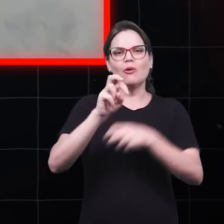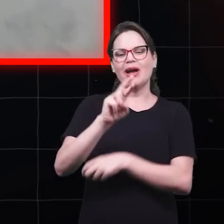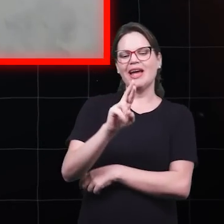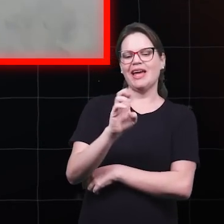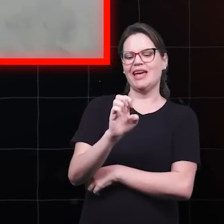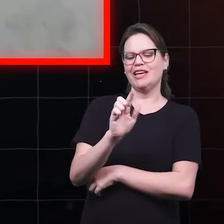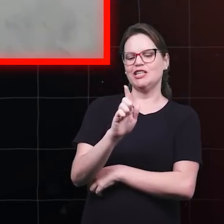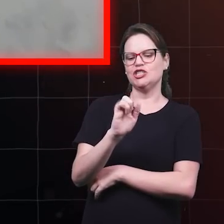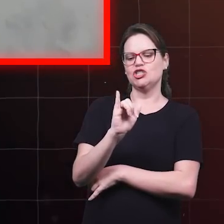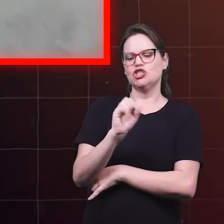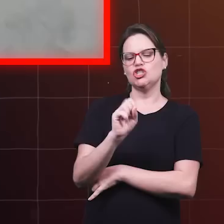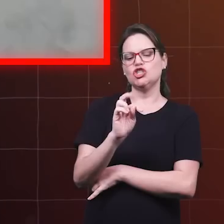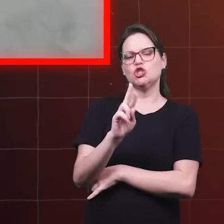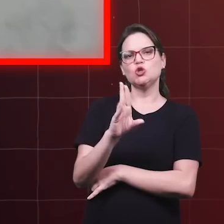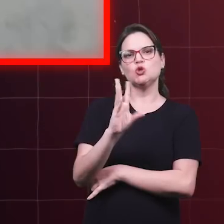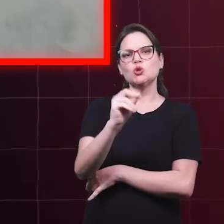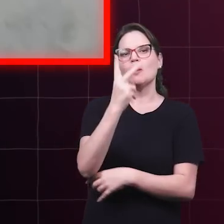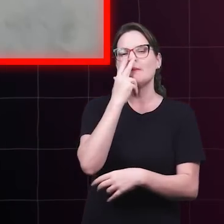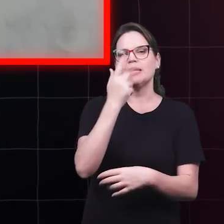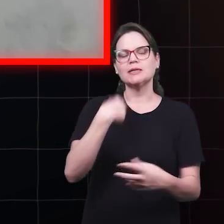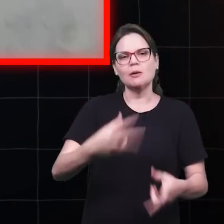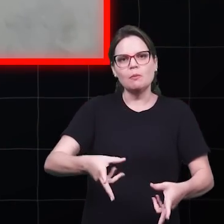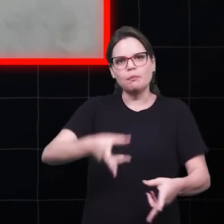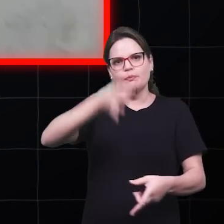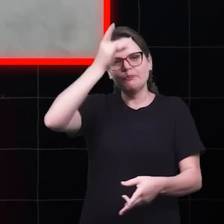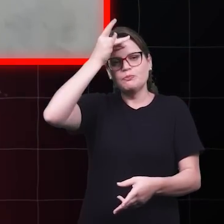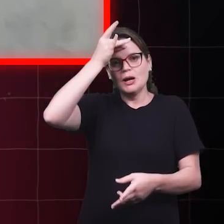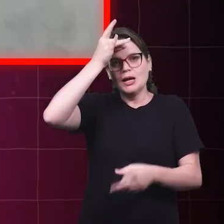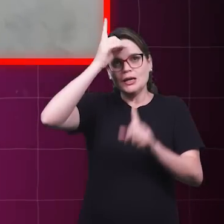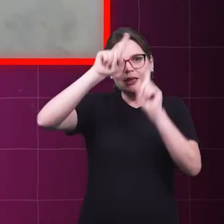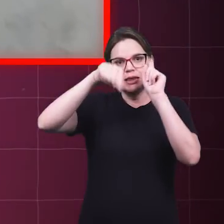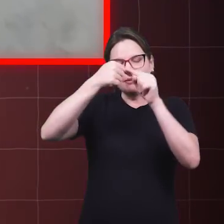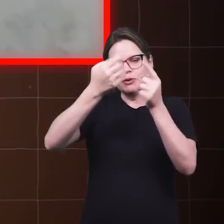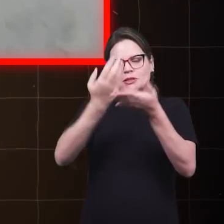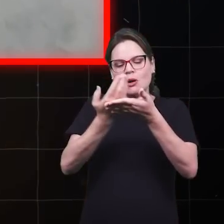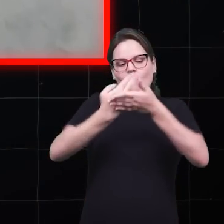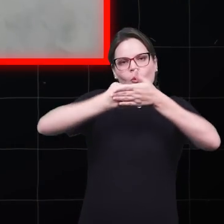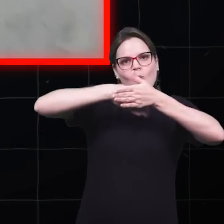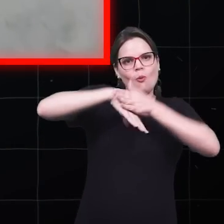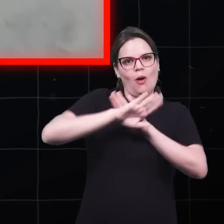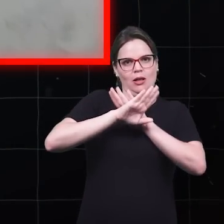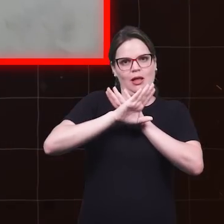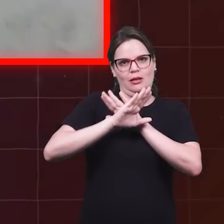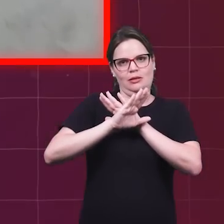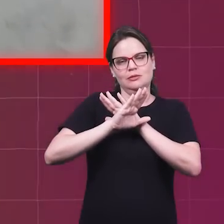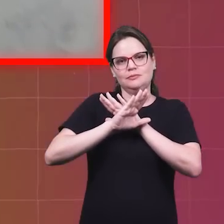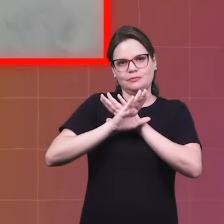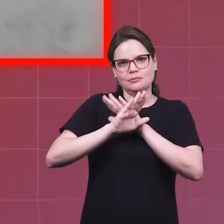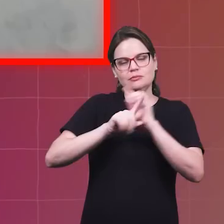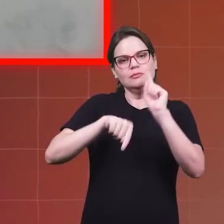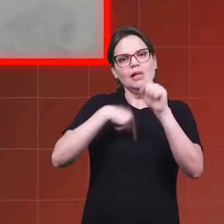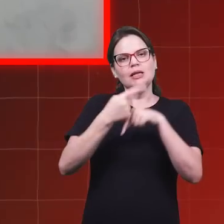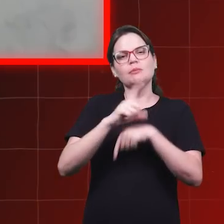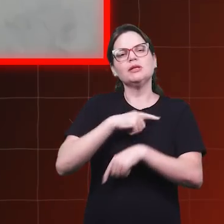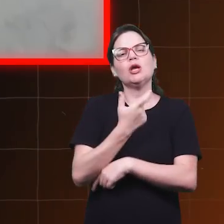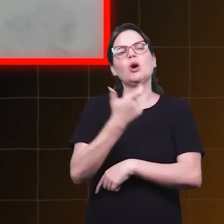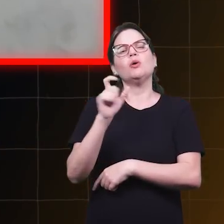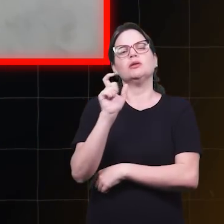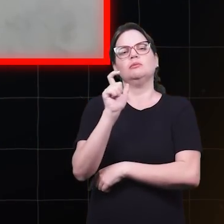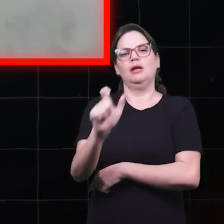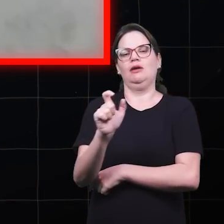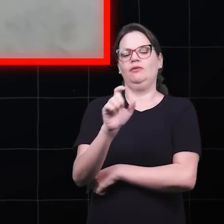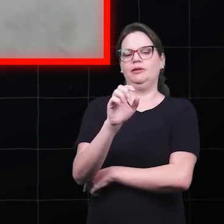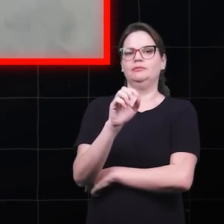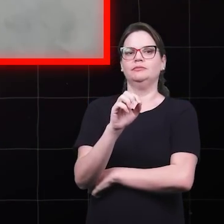é armazenada, guardada em algum lugar. E recuperação é quando você precisa daquela informação,